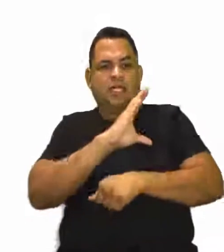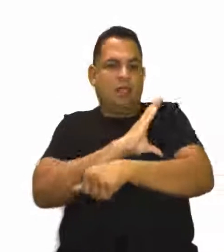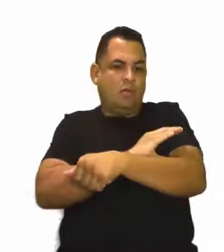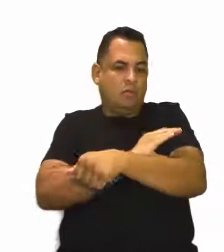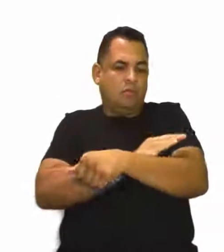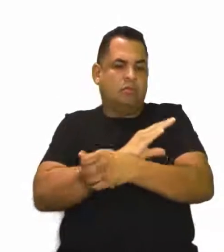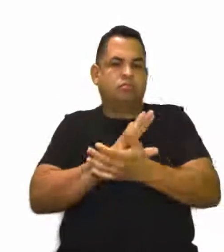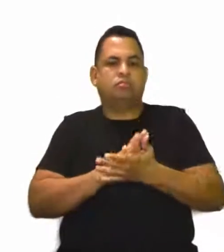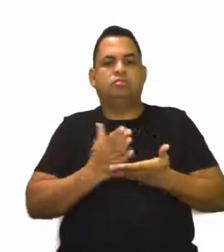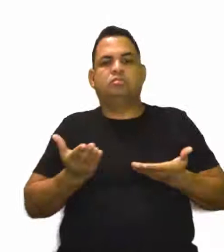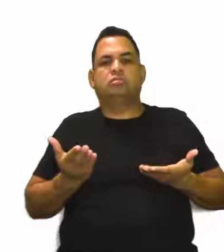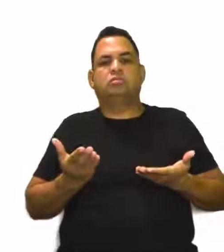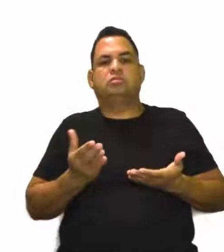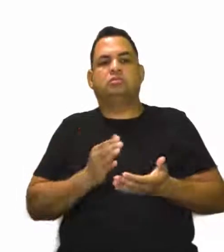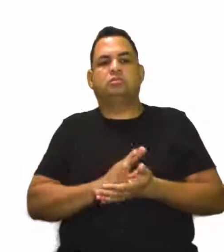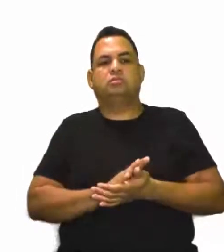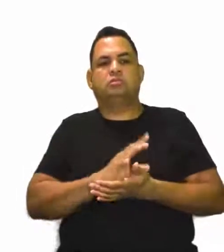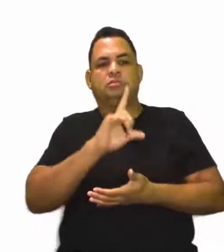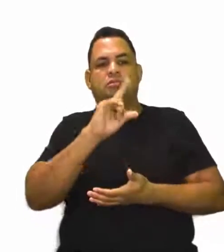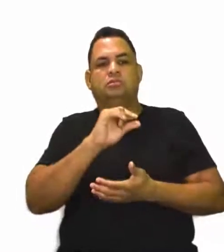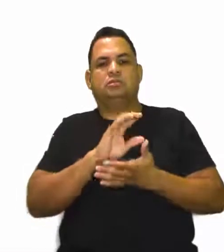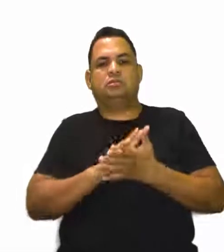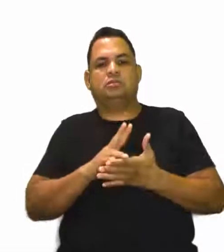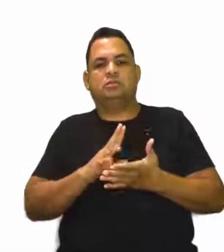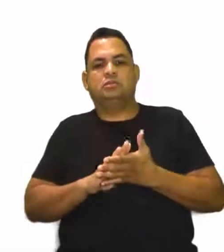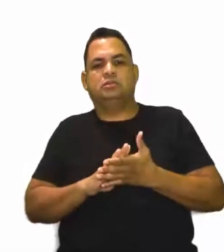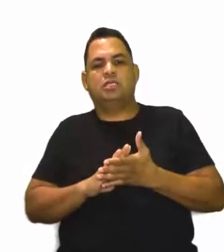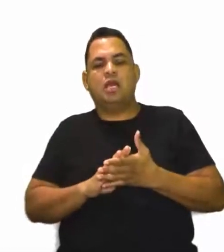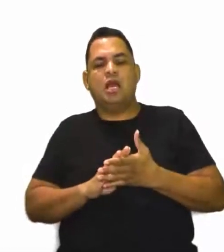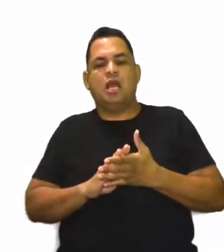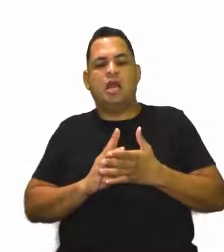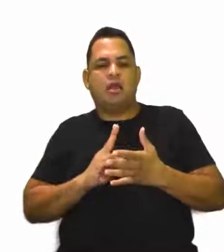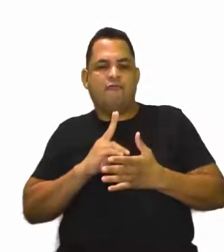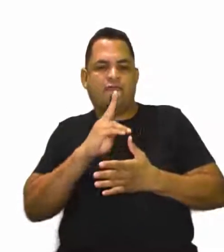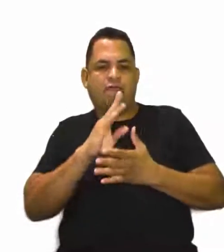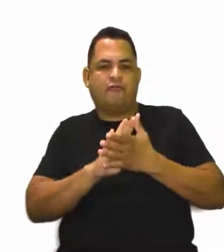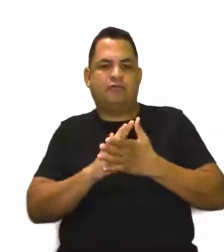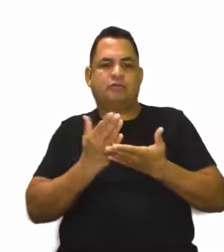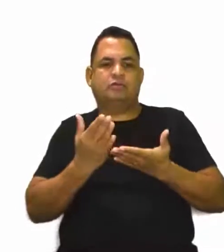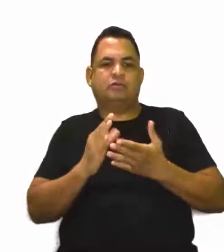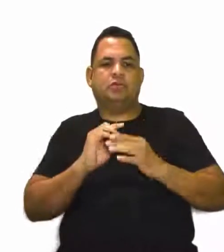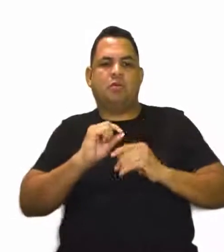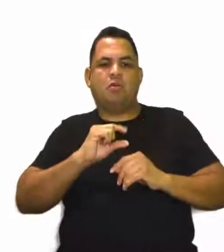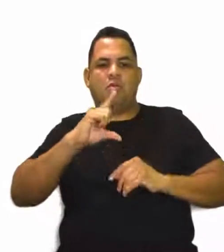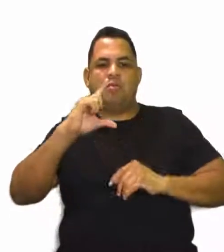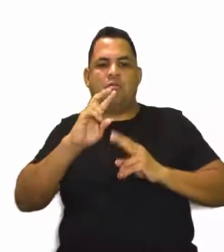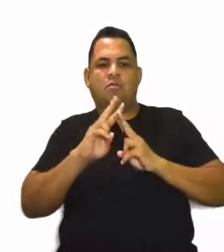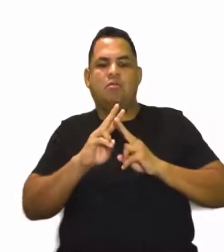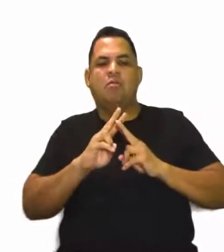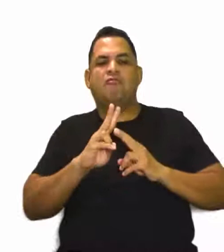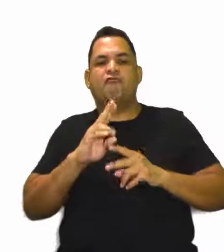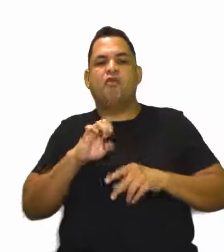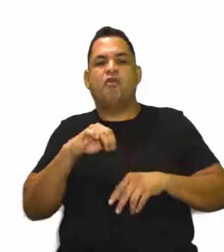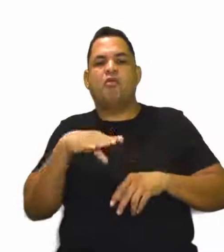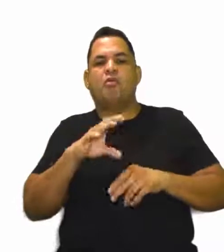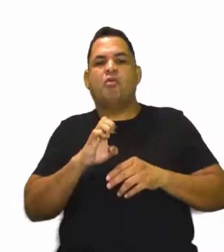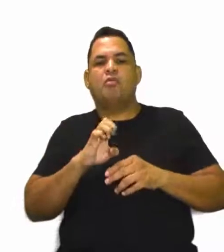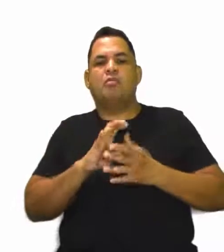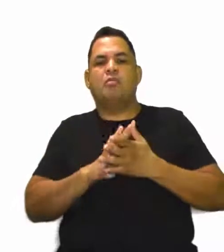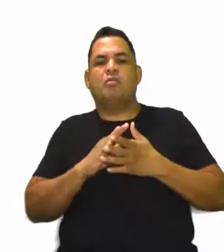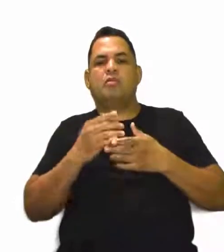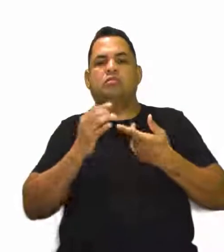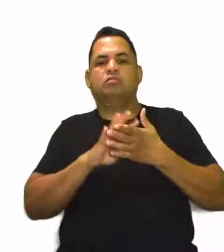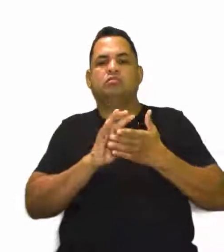pressão arterial, diminuição da resistência periférica, aumento do volume plasmático e